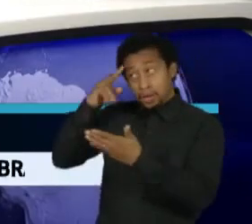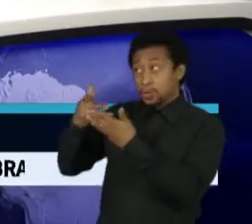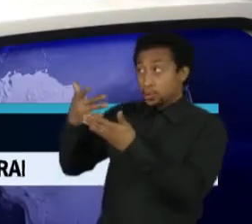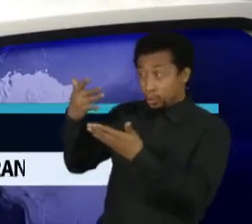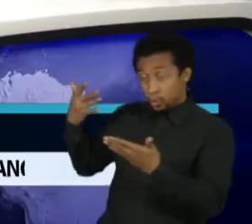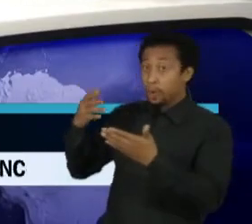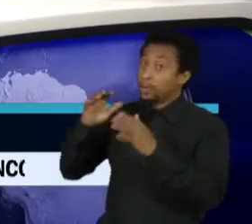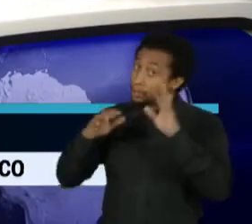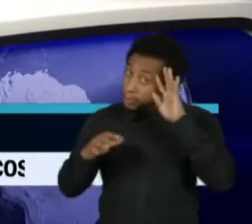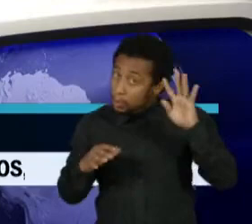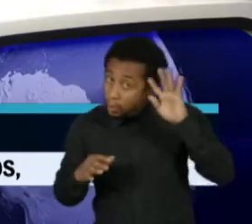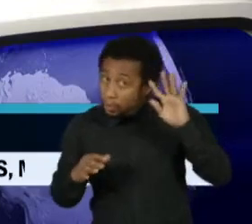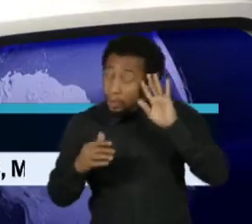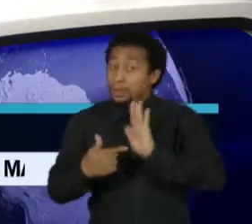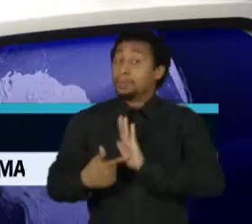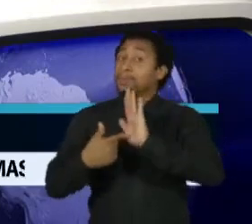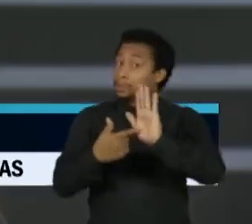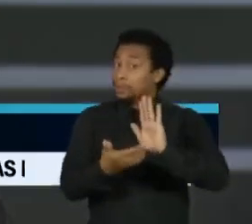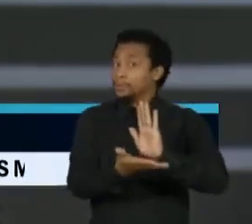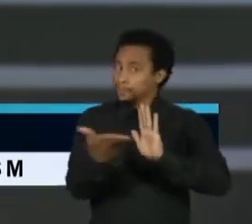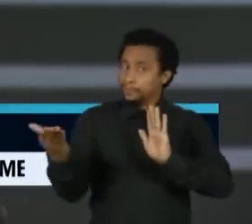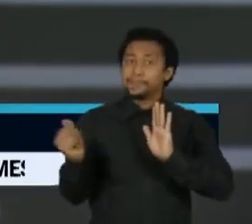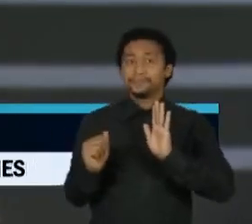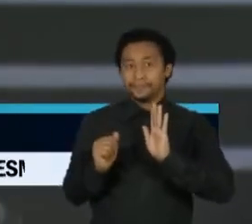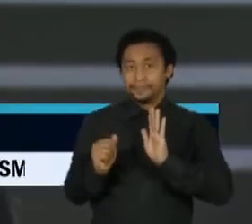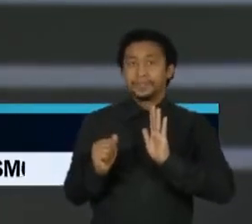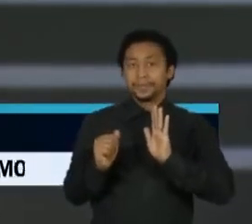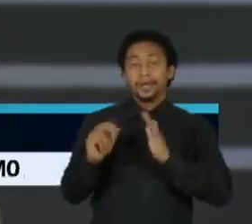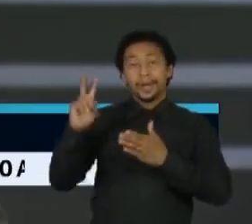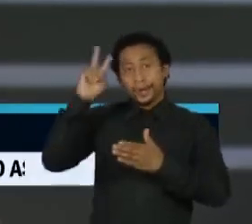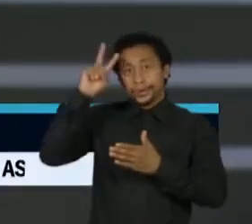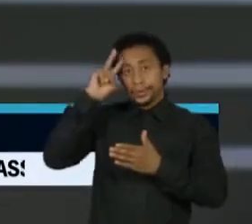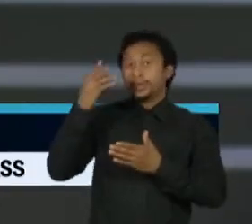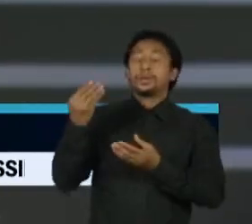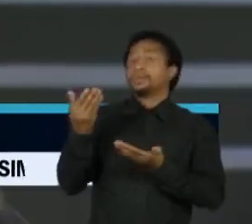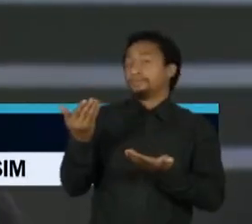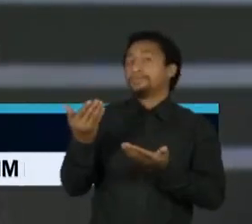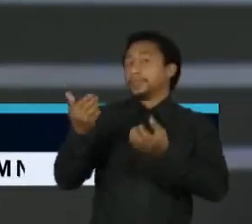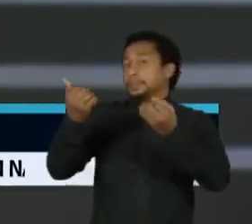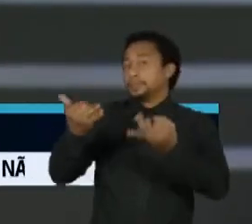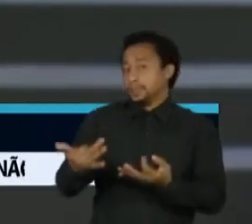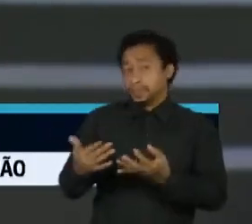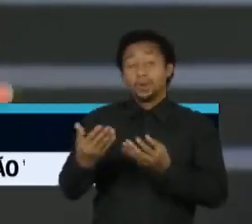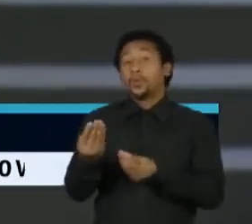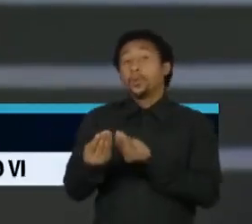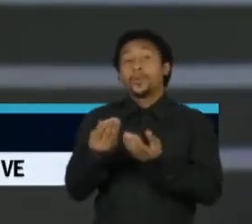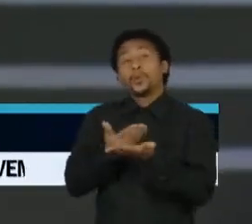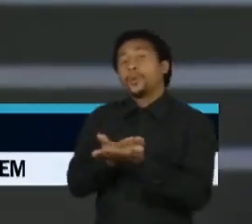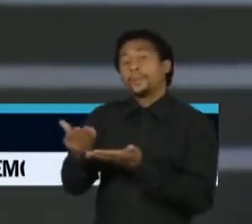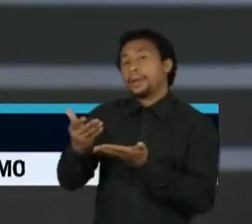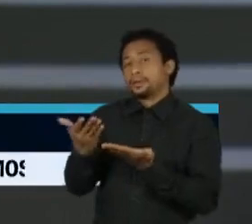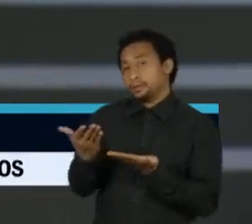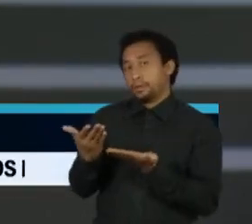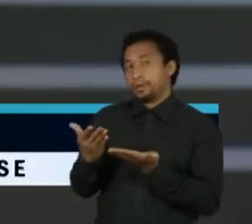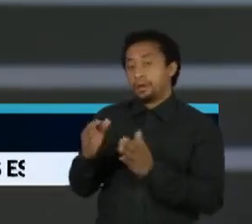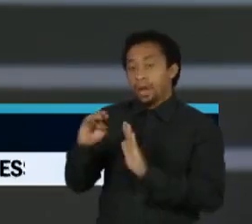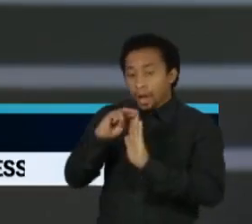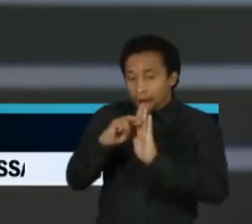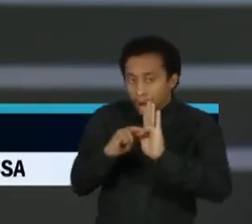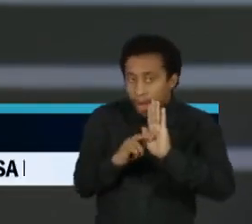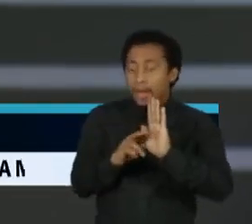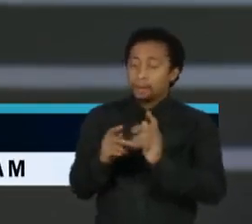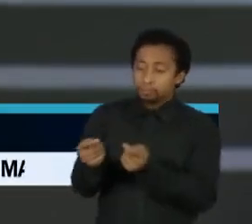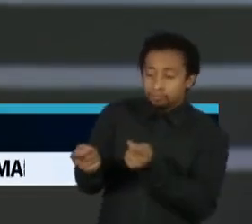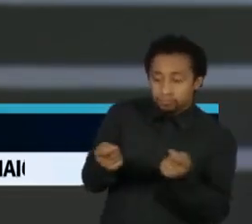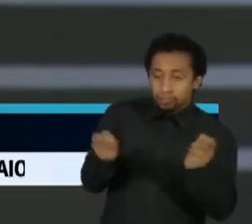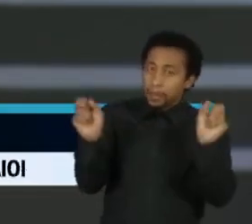teoria liberal, a teoria institucionalista. O processo civilizatório começa nas instituições que regram e pacificam o jogo.